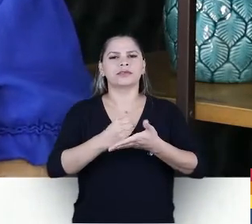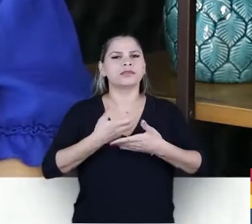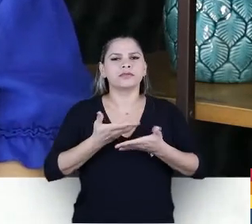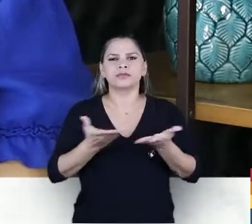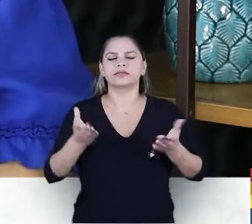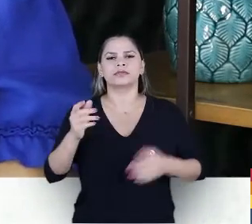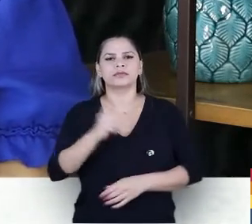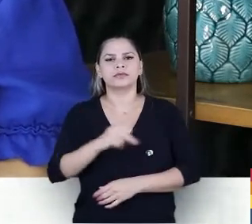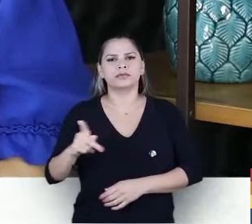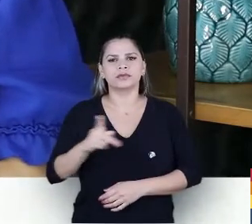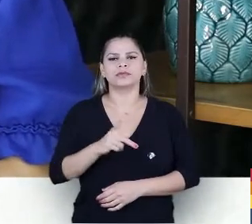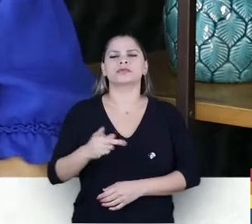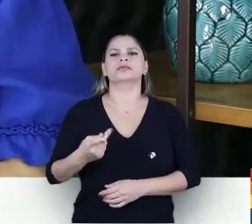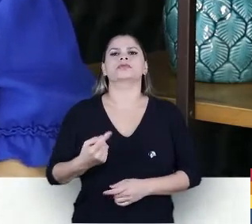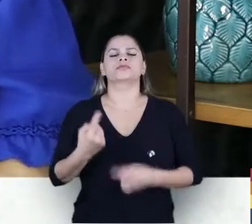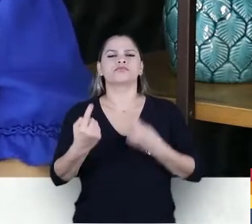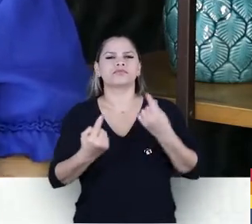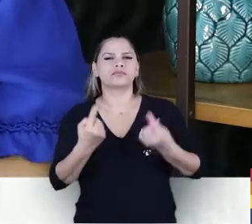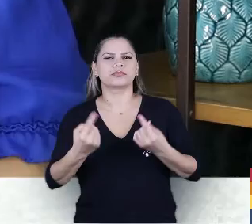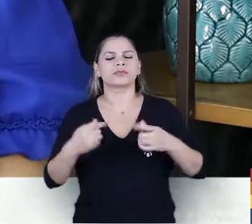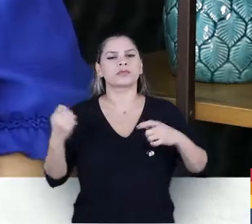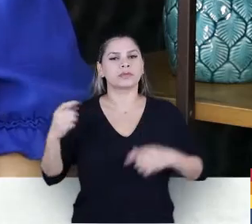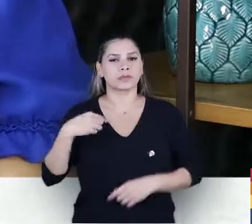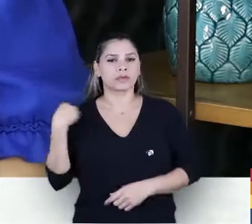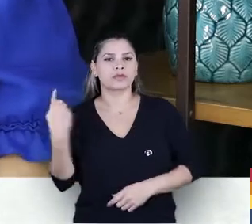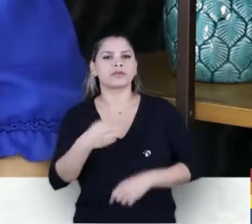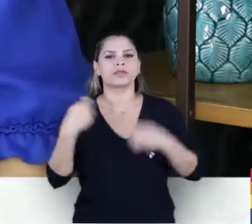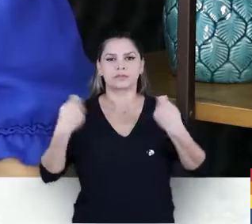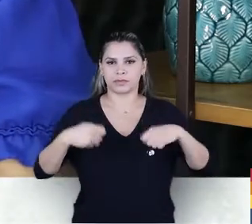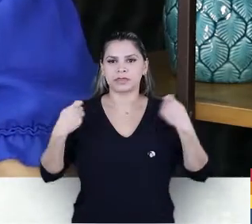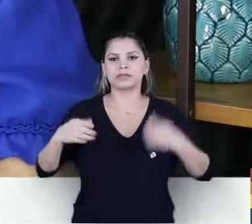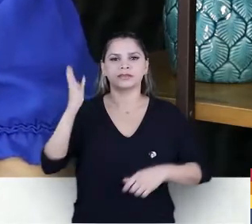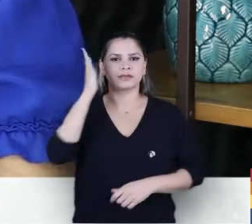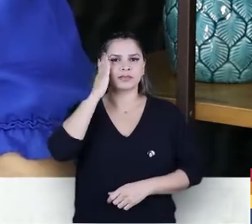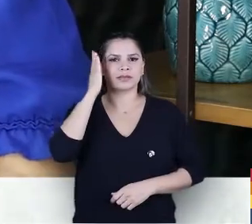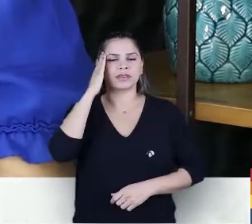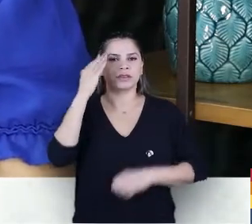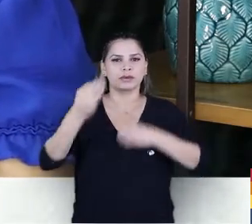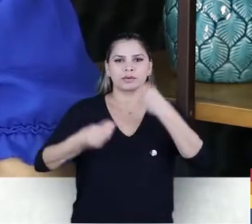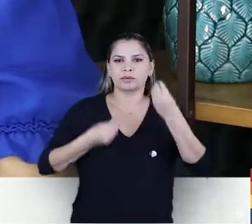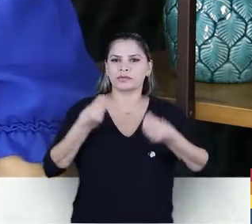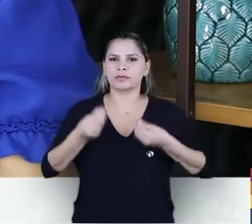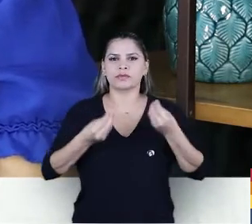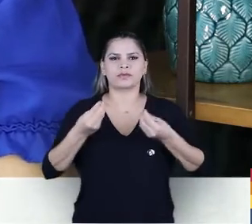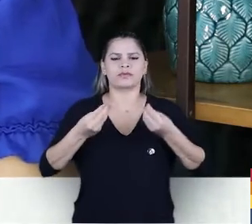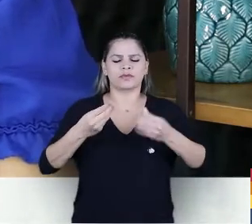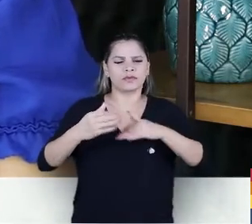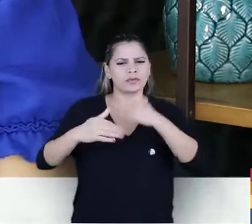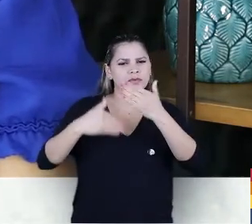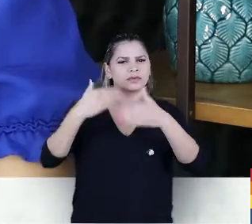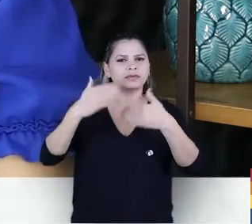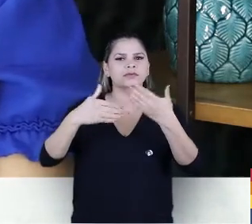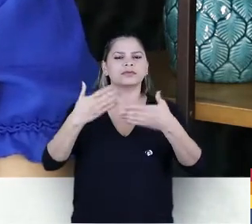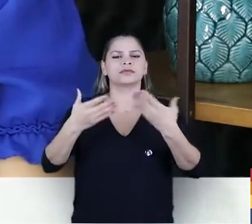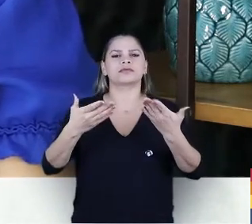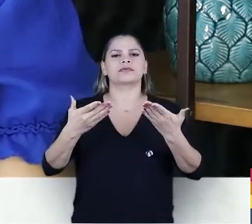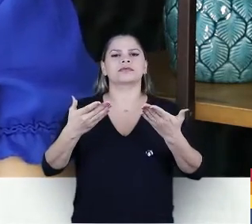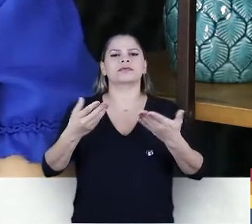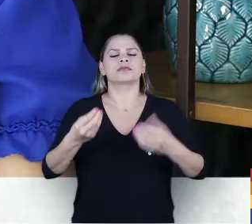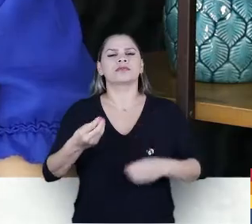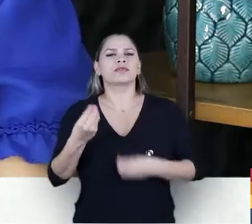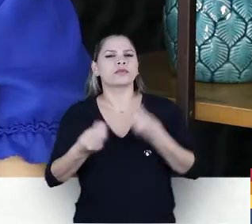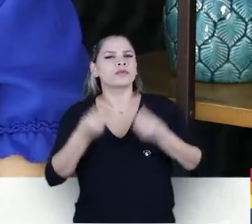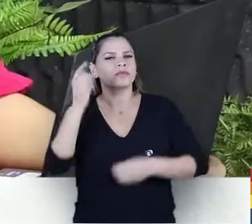foi pensado esse documento que vai nortear as práticas pedagógicas na sala de aula. Muito